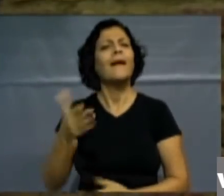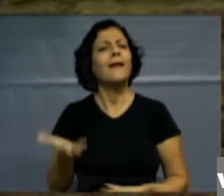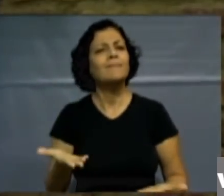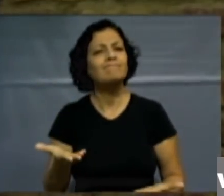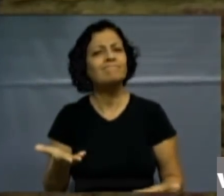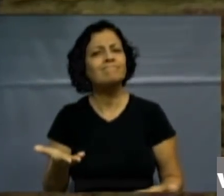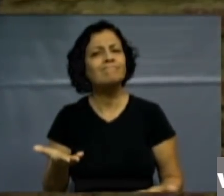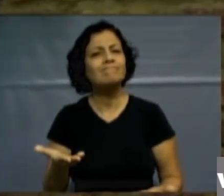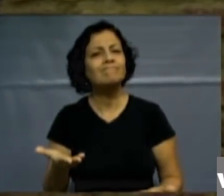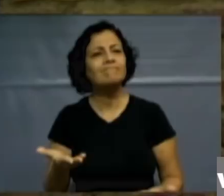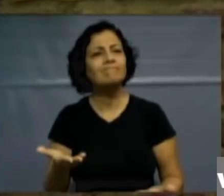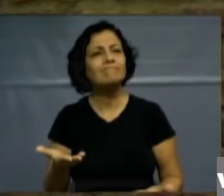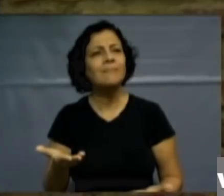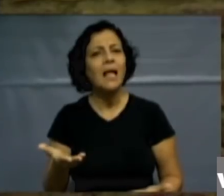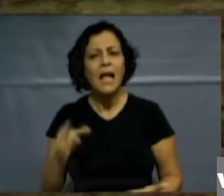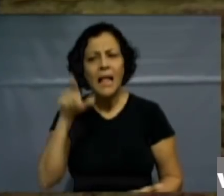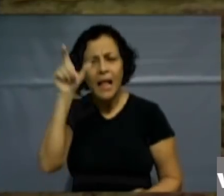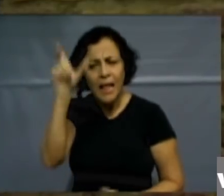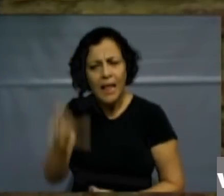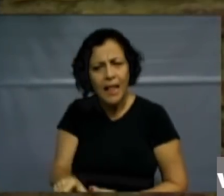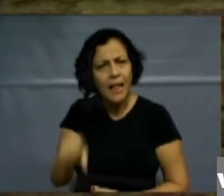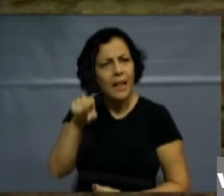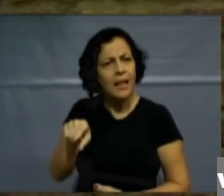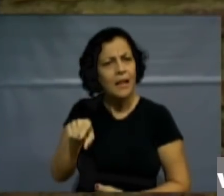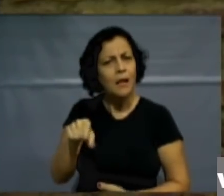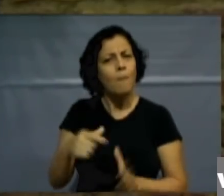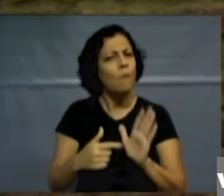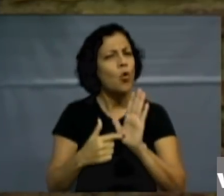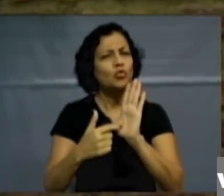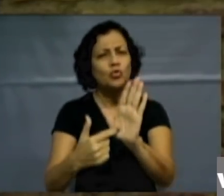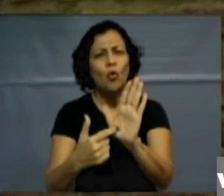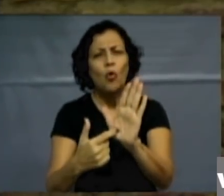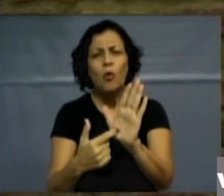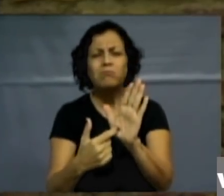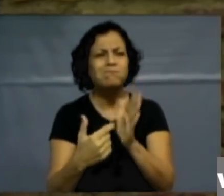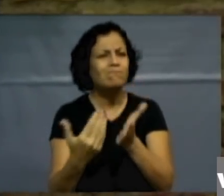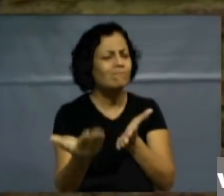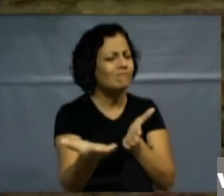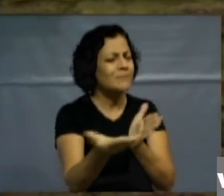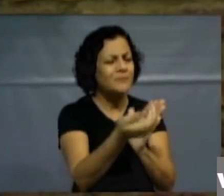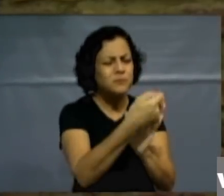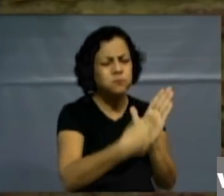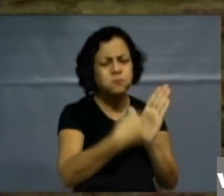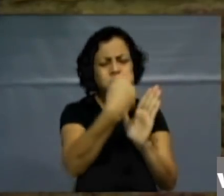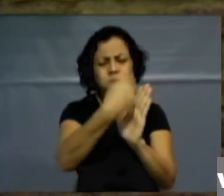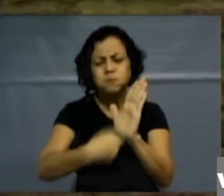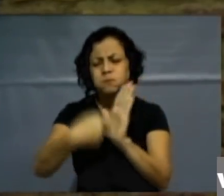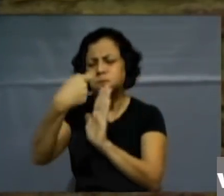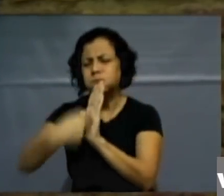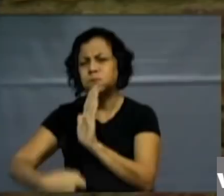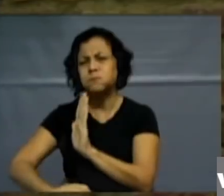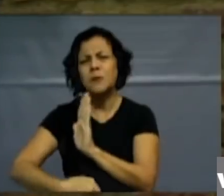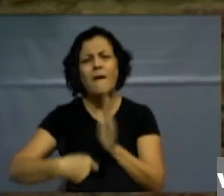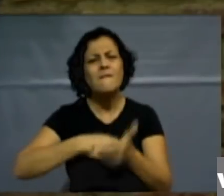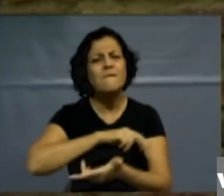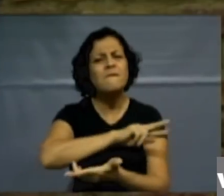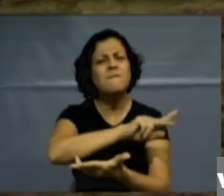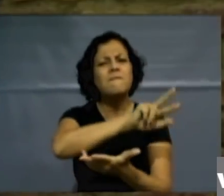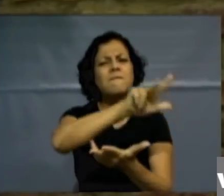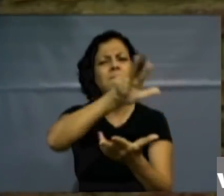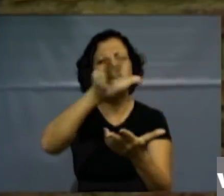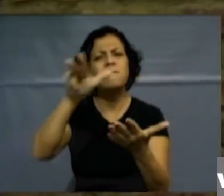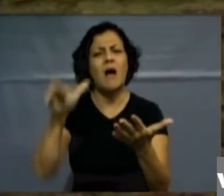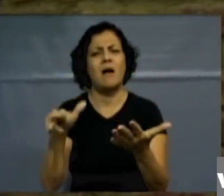para nós, assim, uma biografia imensa. A conversão dele só não foi maior do que a de Maria